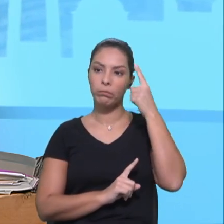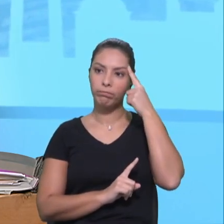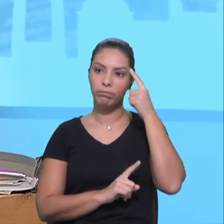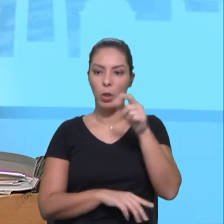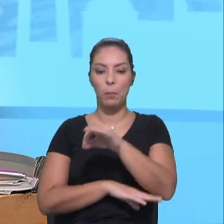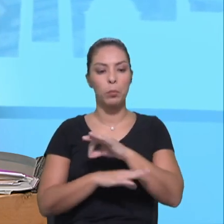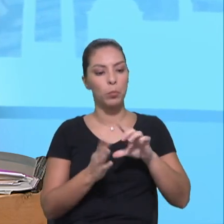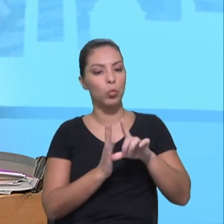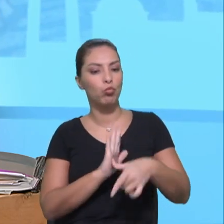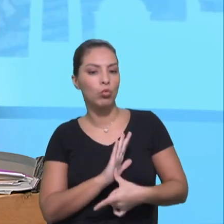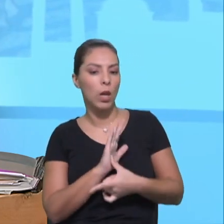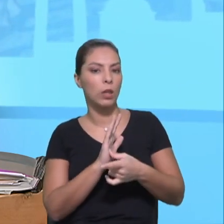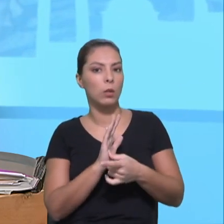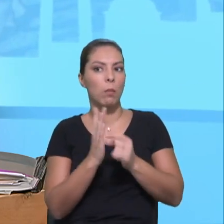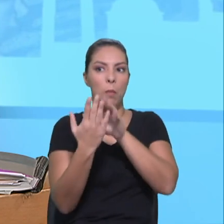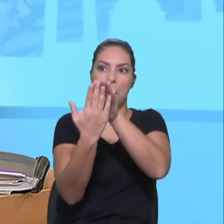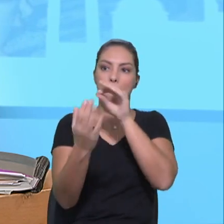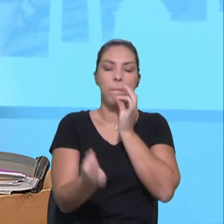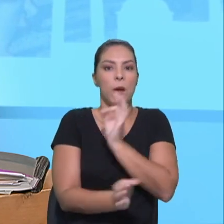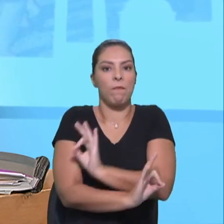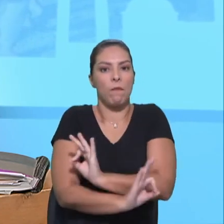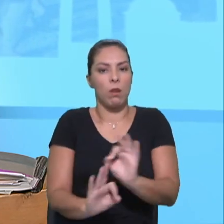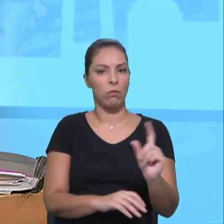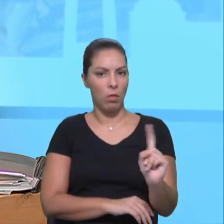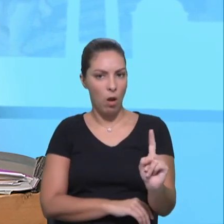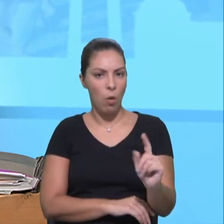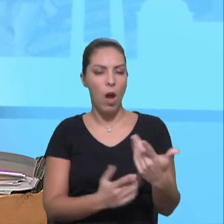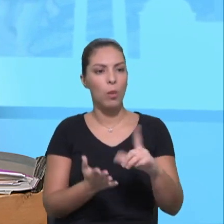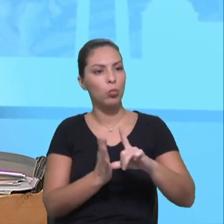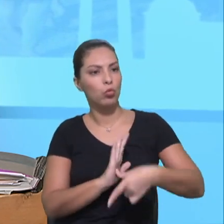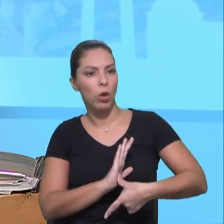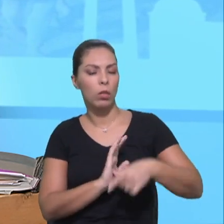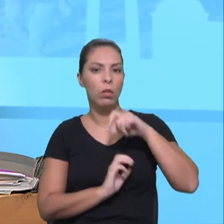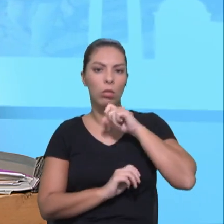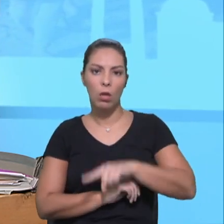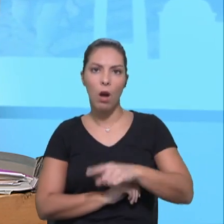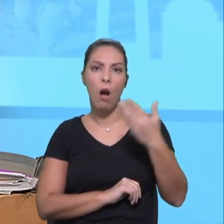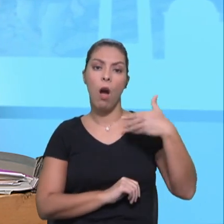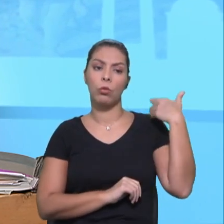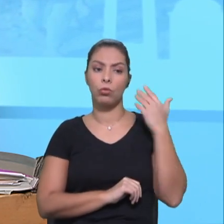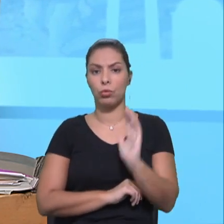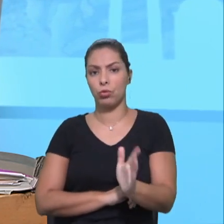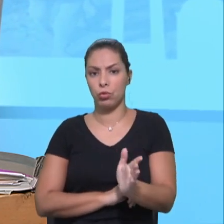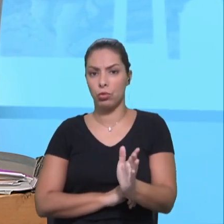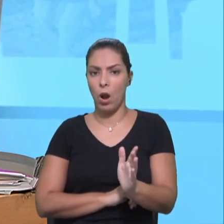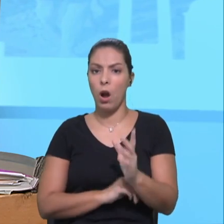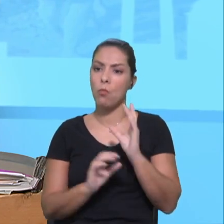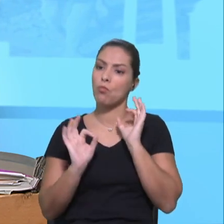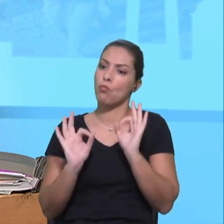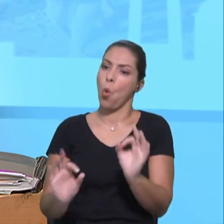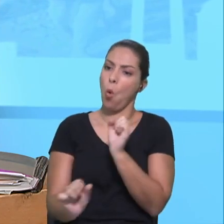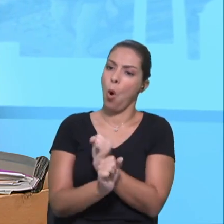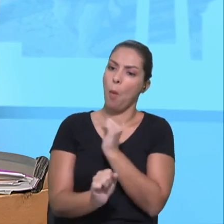projetos exemplares, mas sobretudo em projetos que tenham sido realizados, ou seja, obra feita, e que